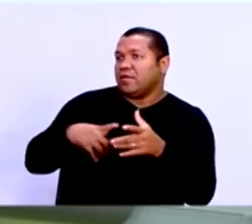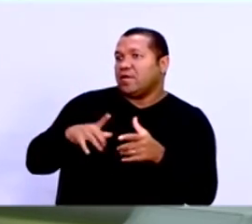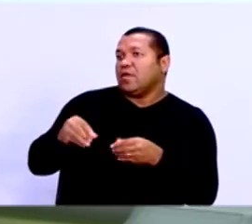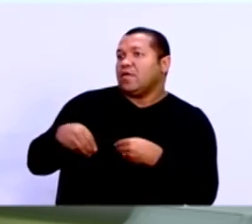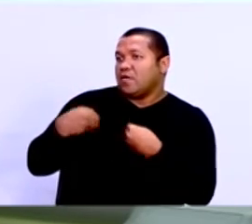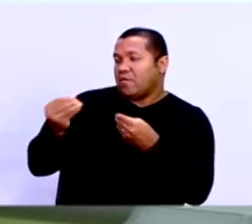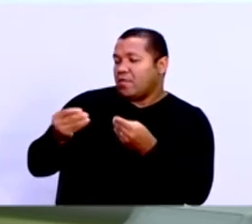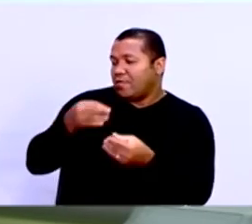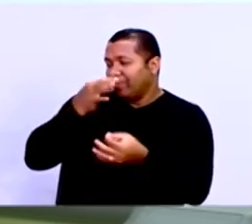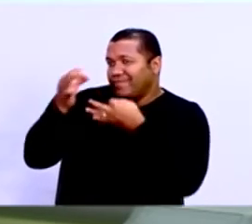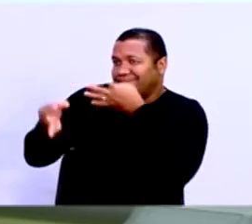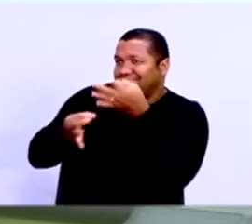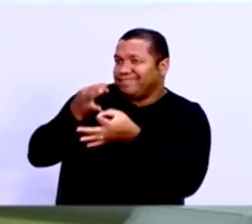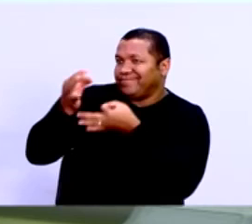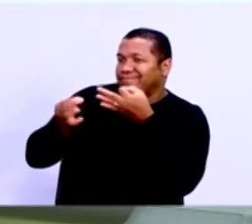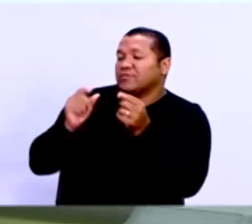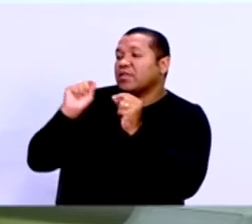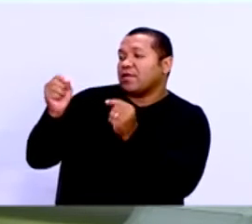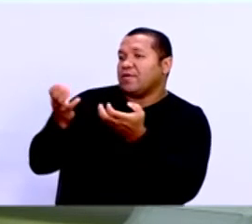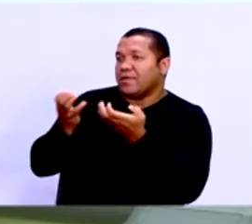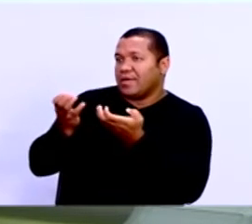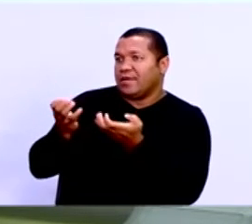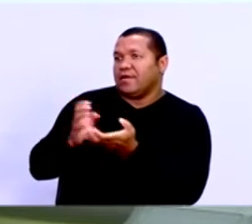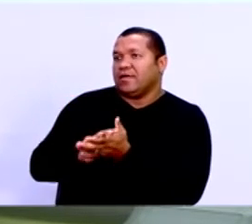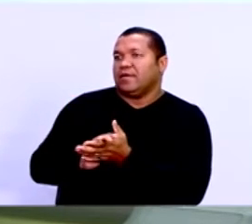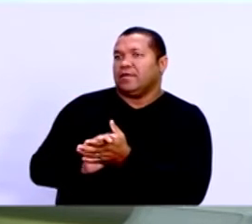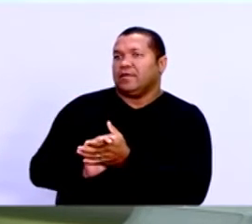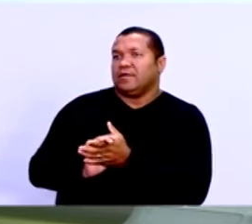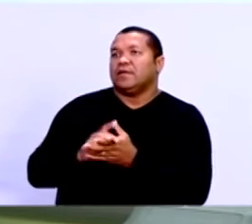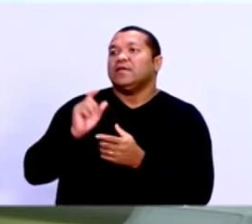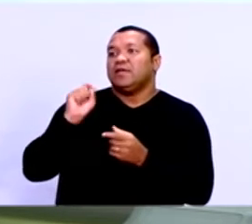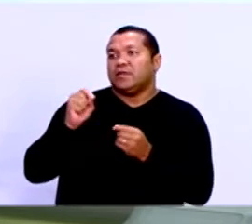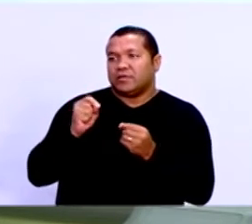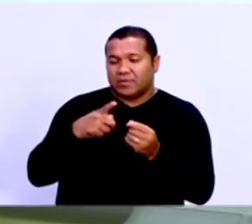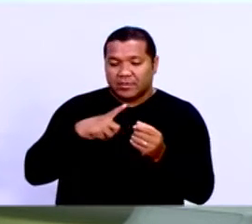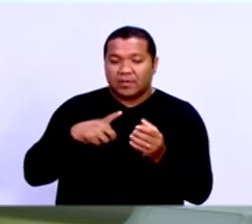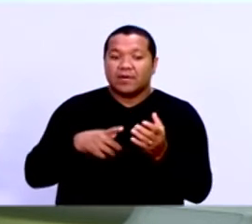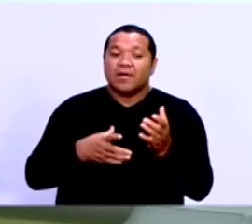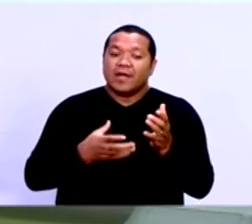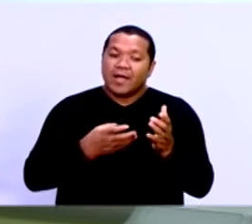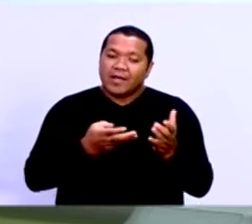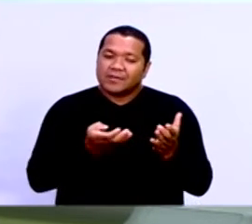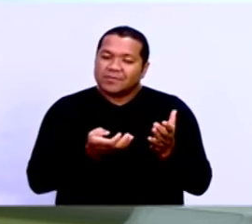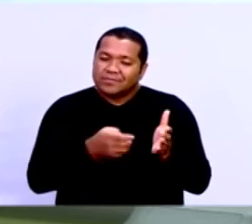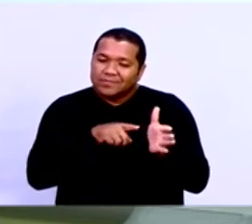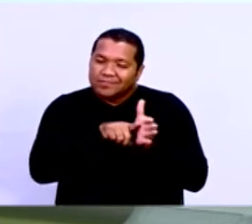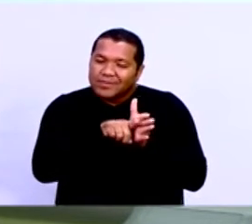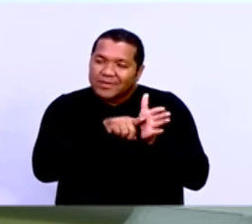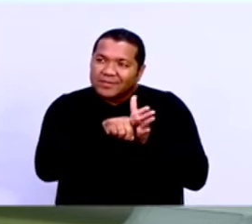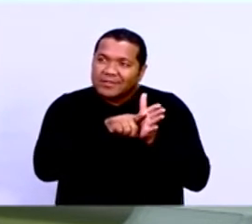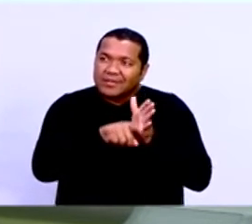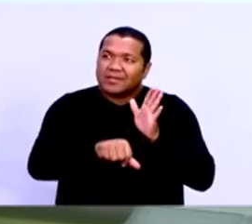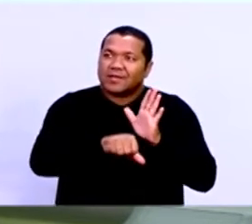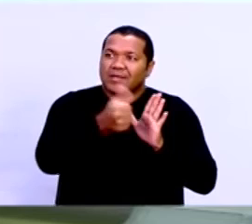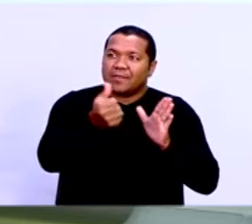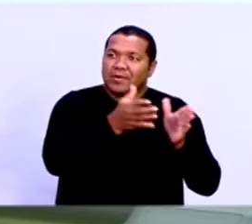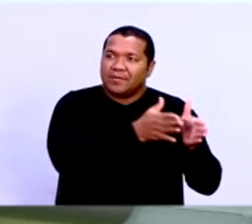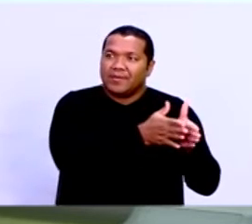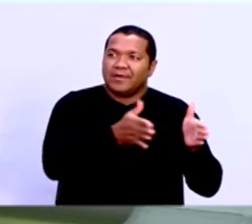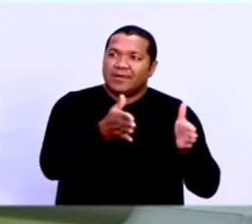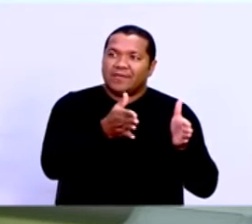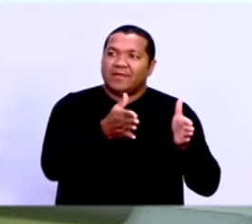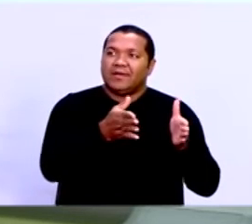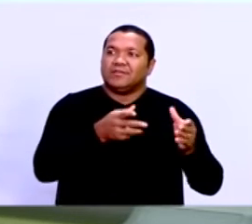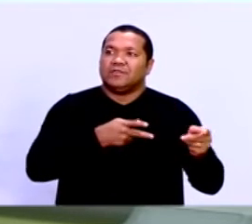vai o cliente vai dizer pra mim o que ele precisa isso é o levantamento de requisitos que a nossa primeira fase do